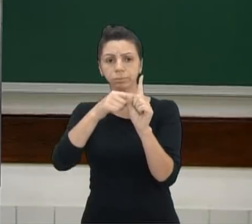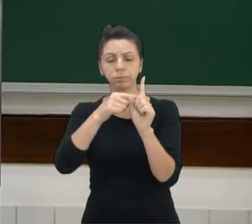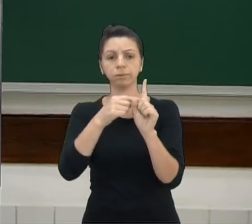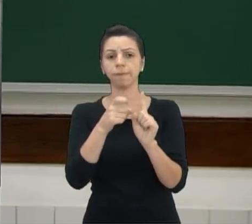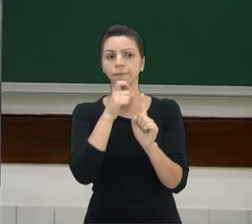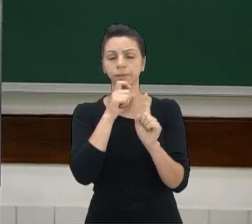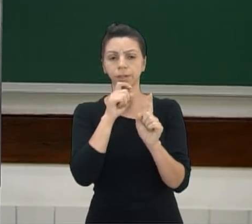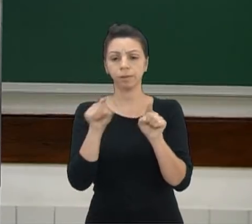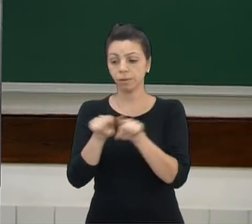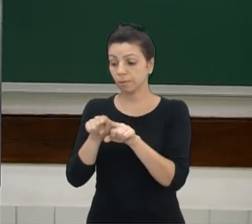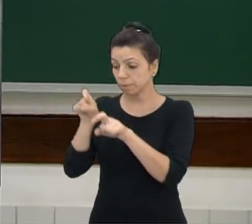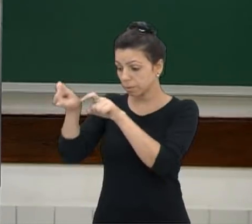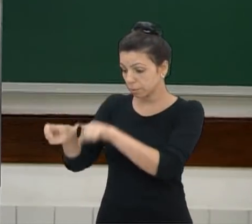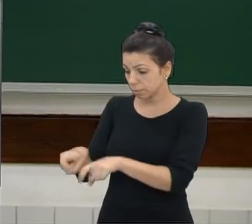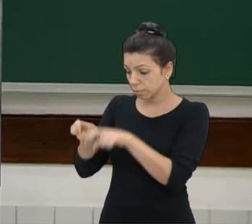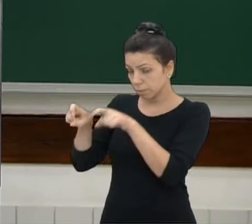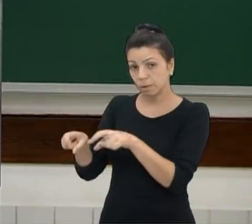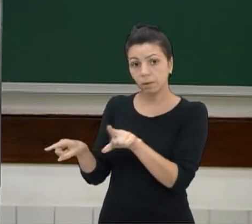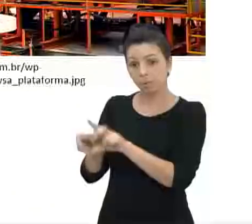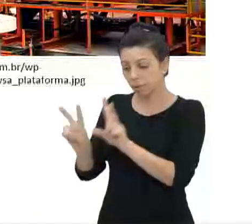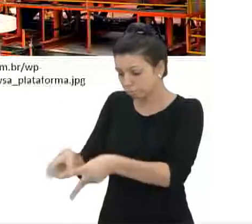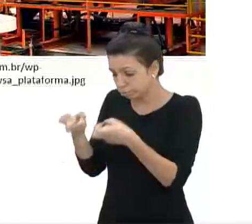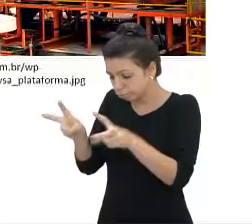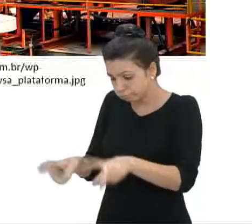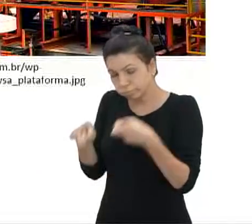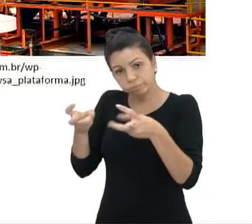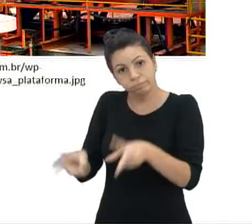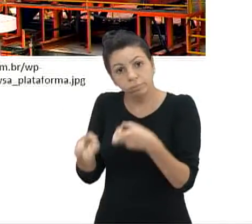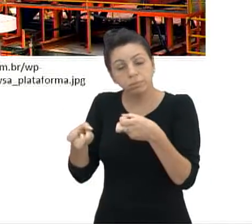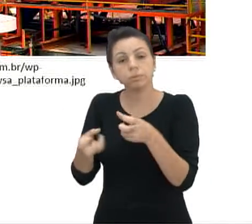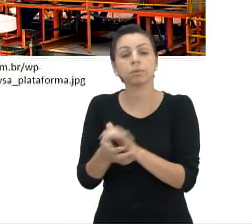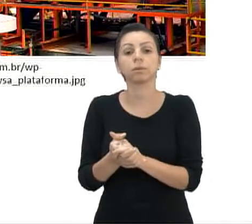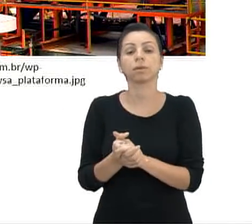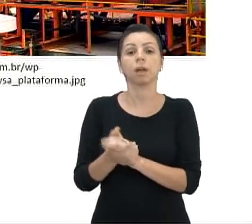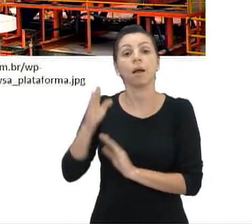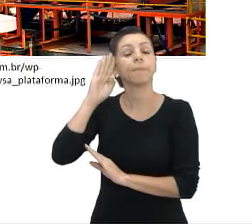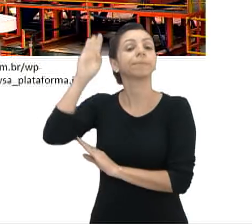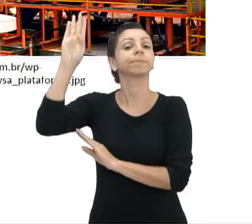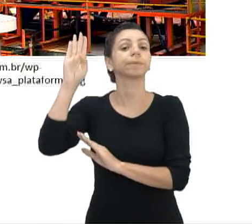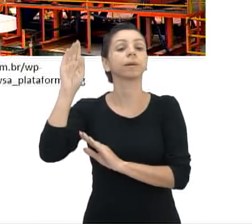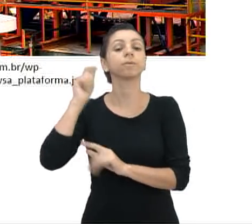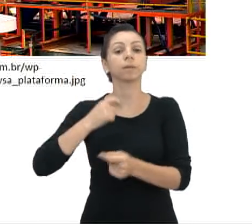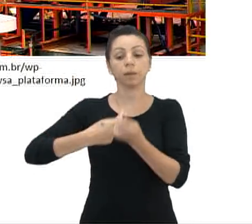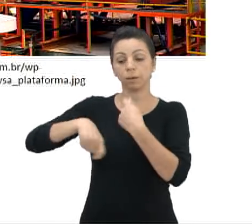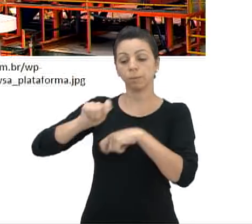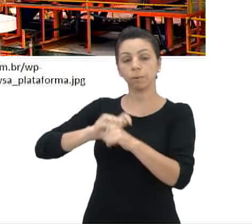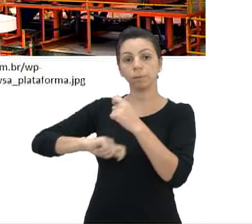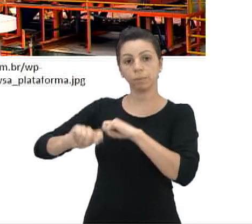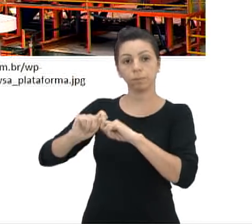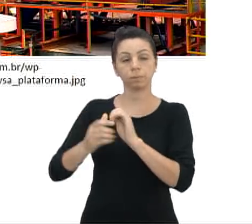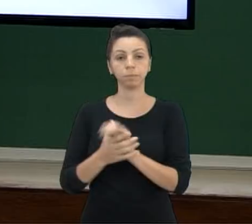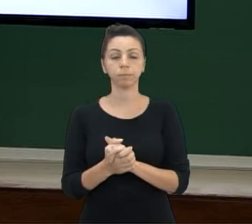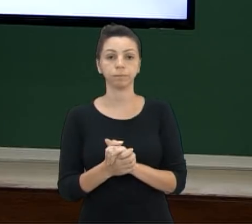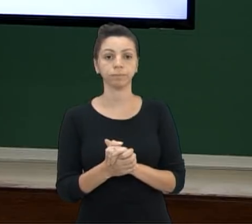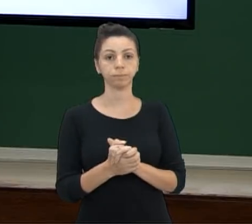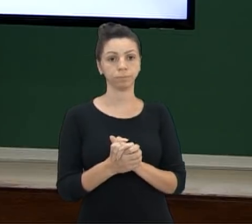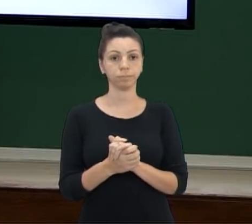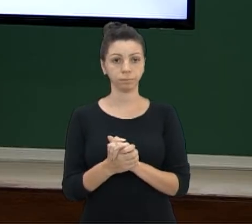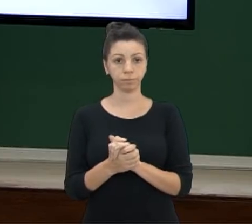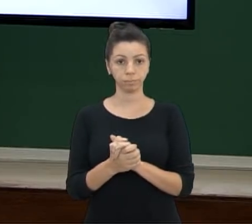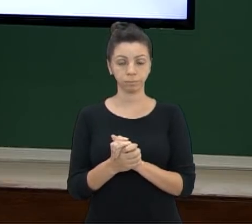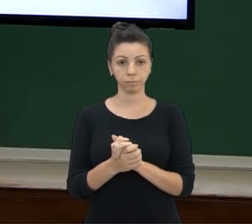a agricultura e o extrativismo são as principais atividades econômicas dos países andinos, valendo-se destacar